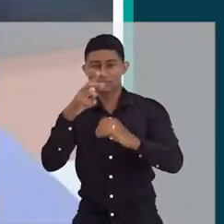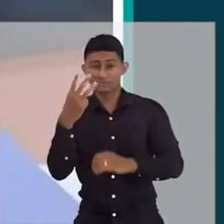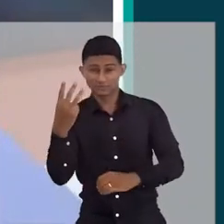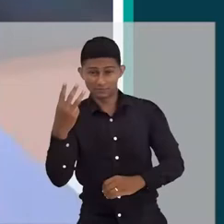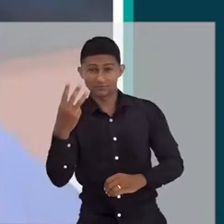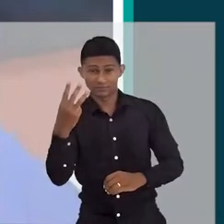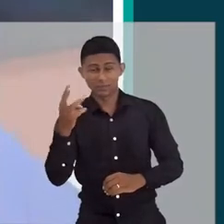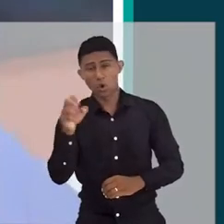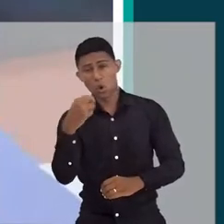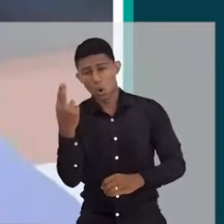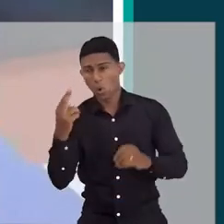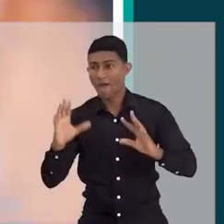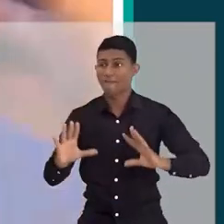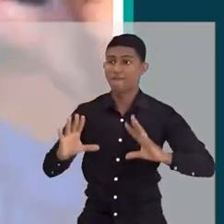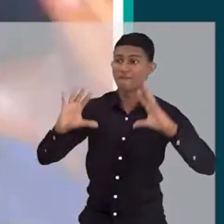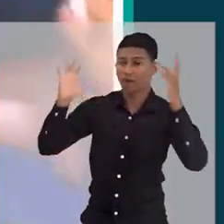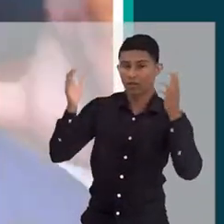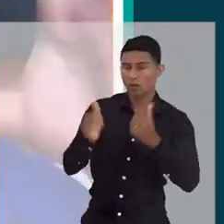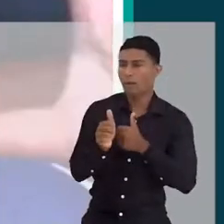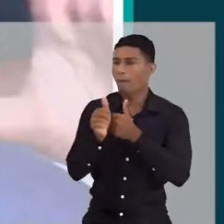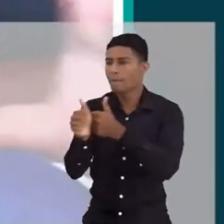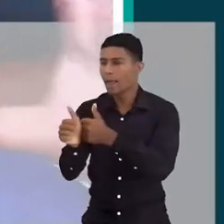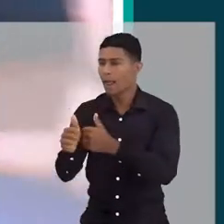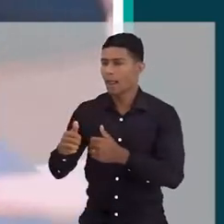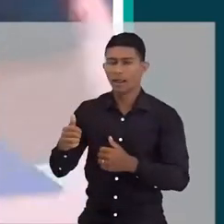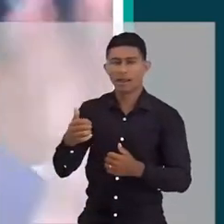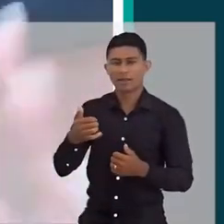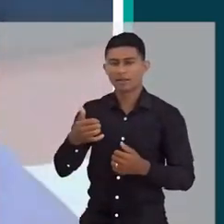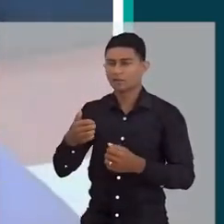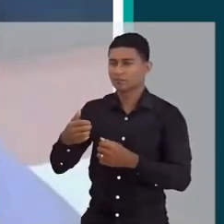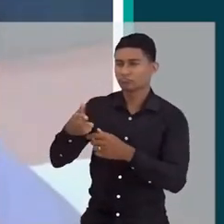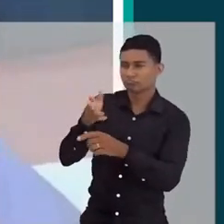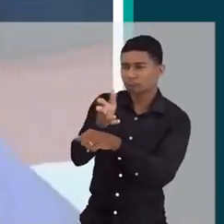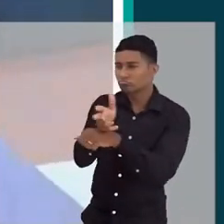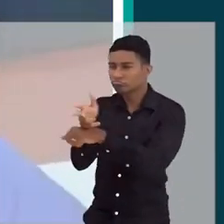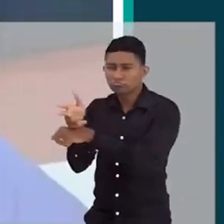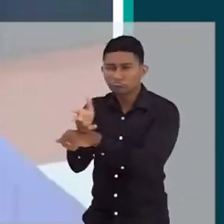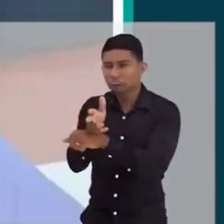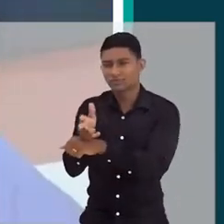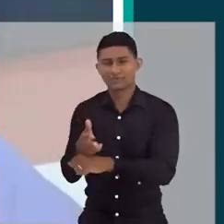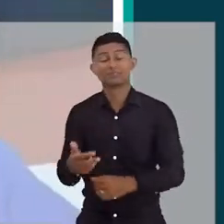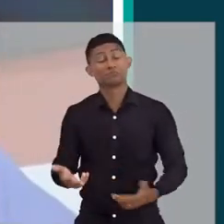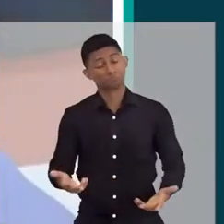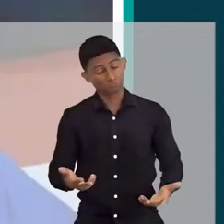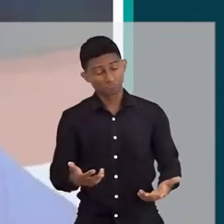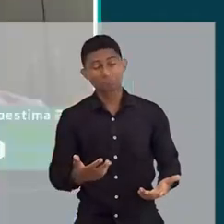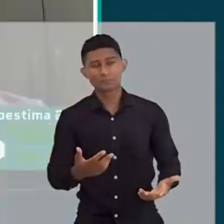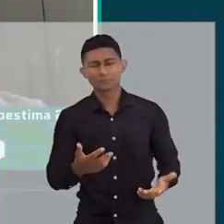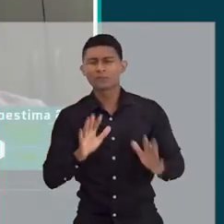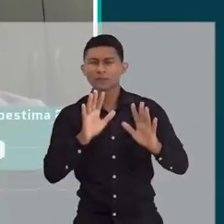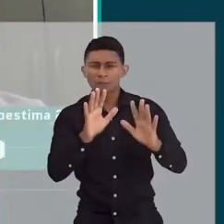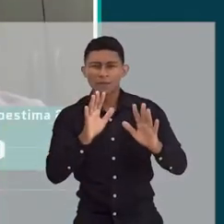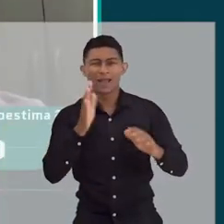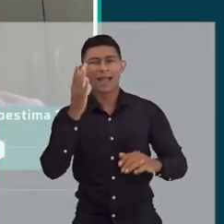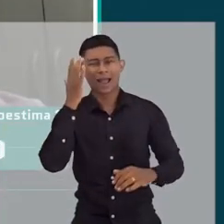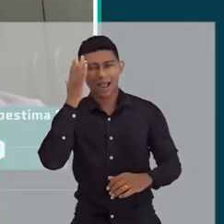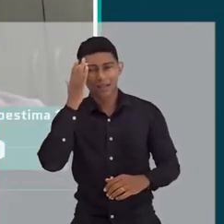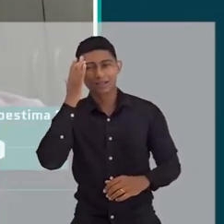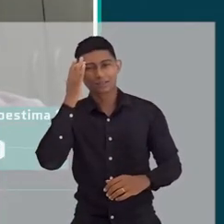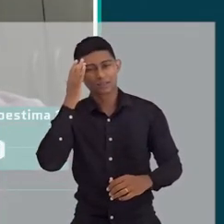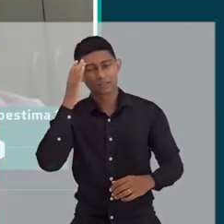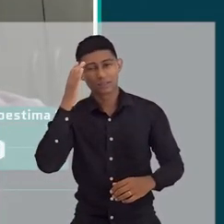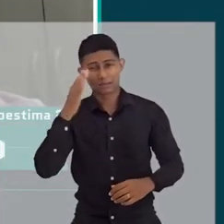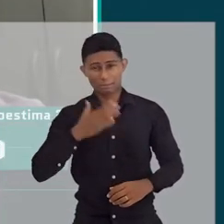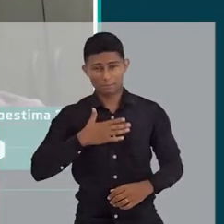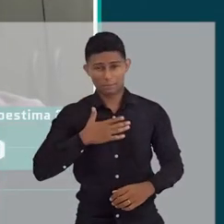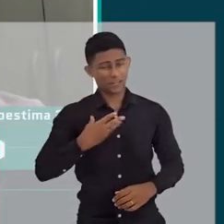evento. E por que que eu, a forma, o que eu argumento, eu acho que a defesa, ela é fundamental. Mas é claro, Ricardo, que isso vem